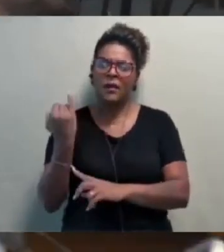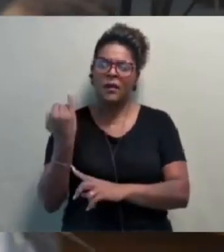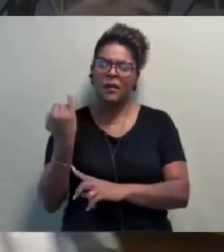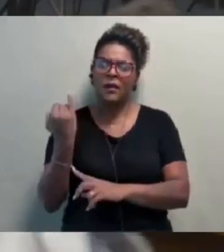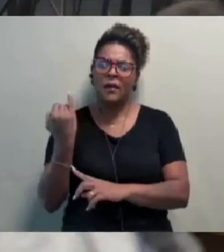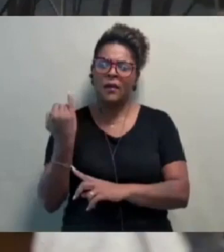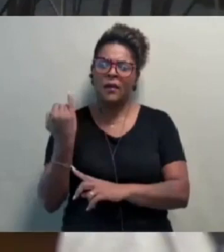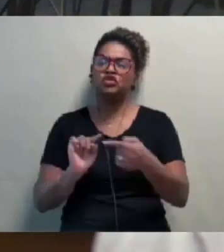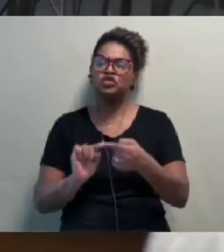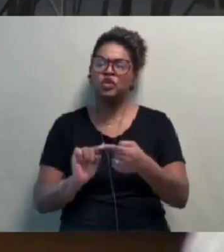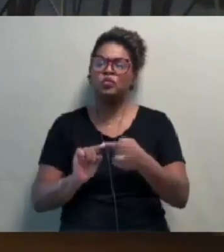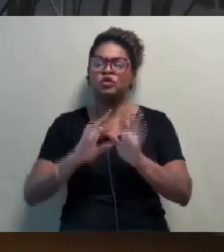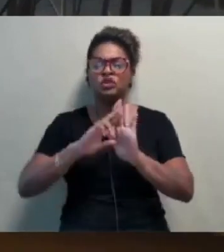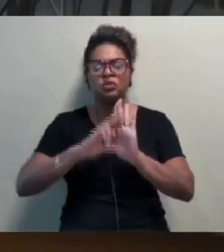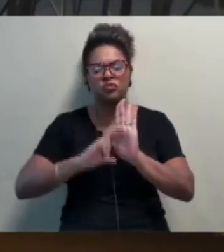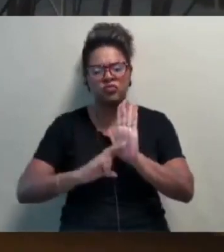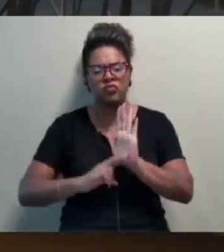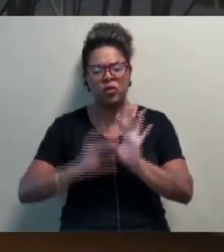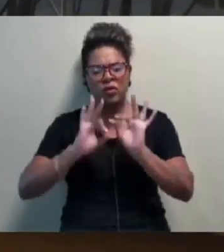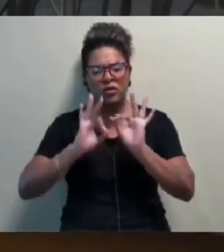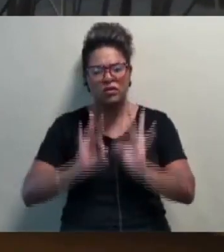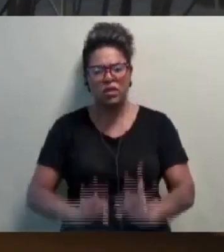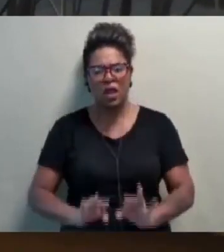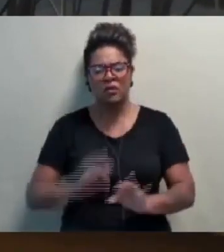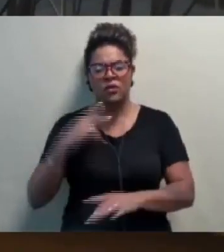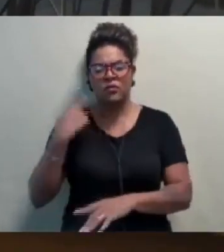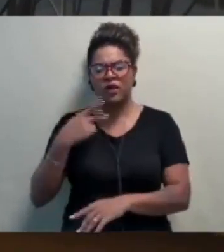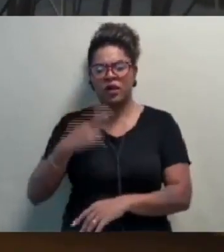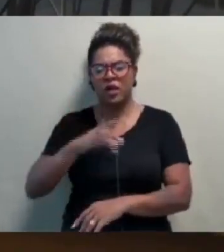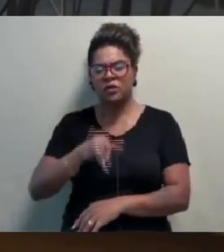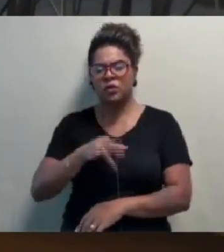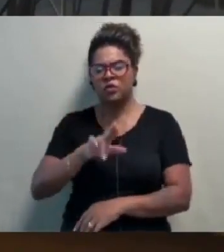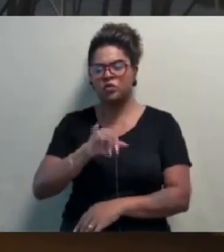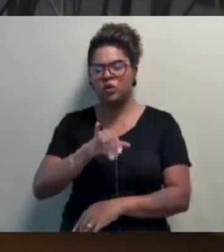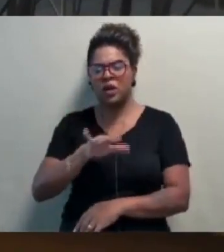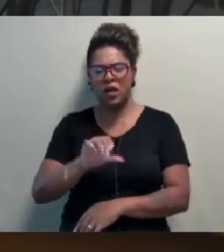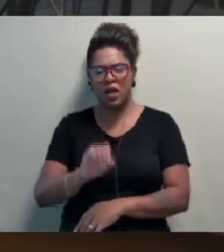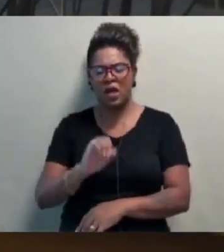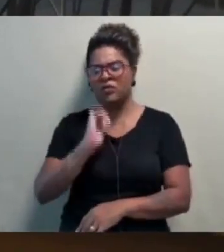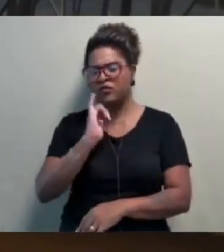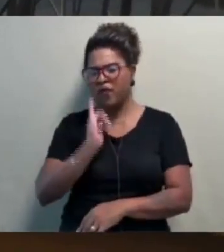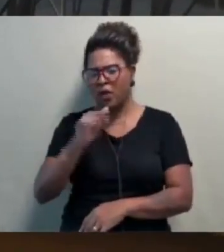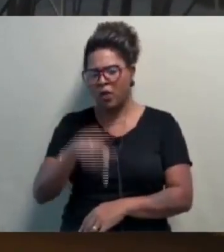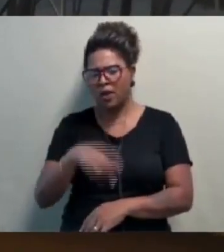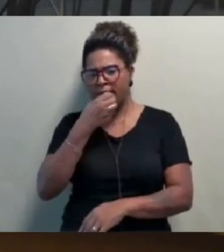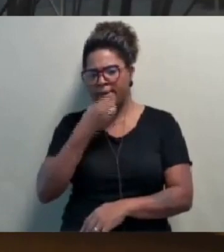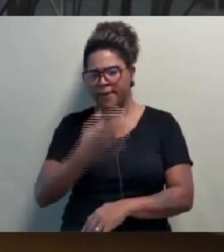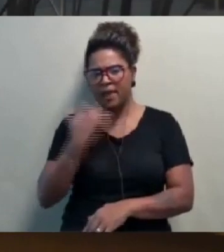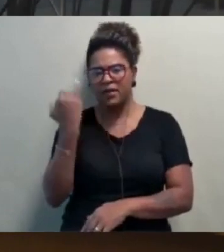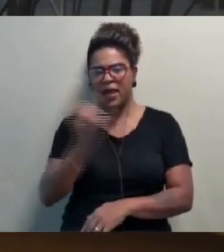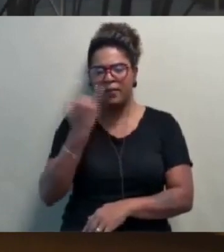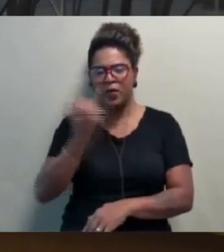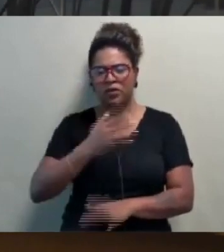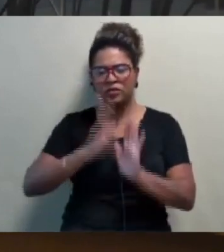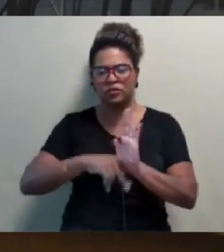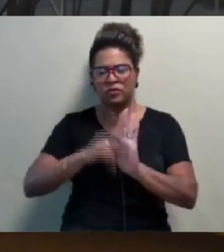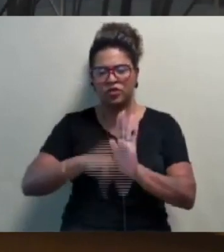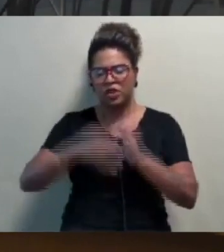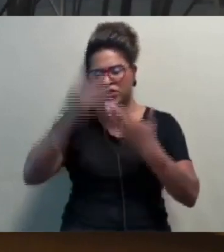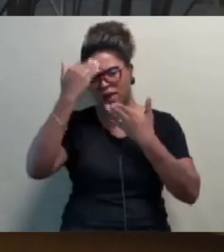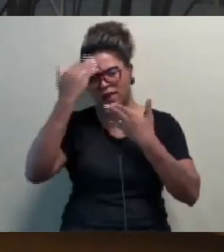regularização. O vereador Juliano Lopes colocou muito bem aqui da importância do projeto. Agradecer também a todos os colegas vereadores, presidente de